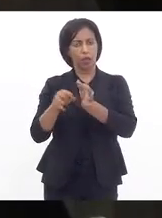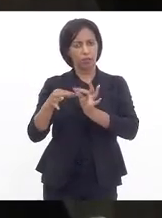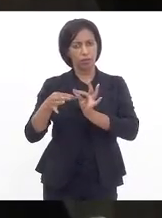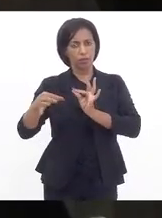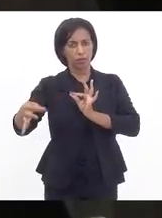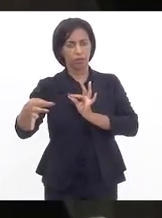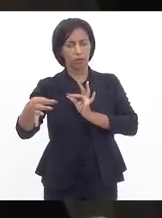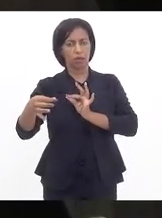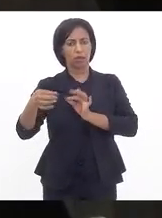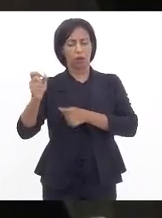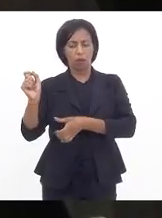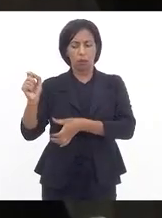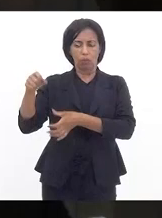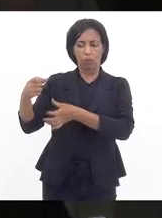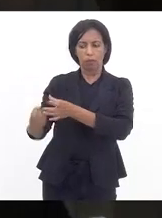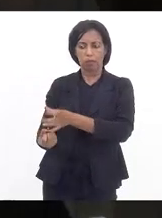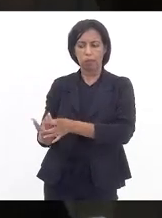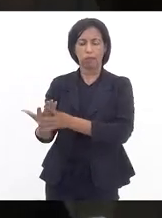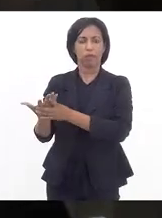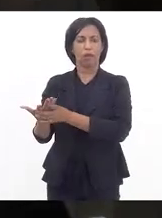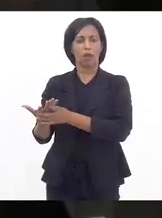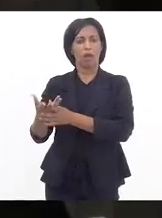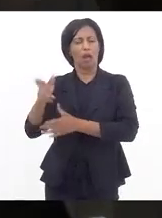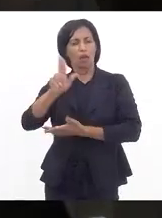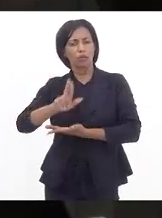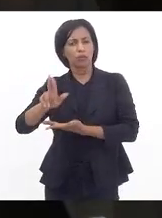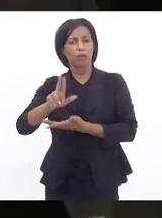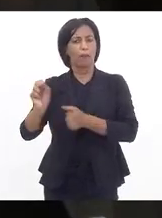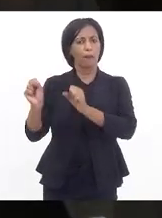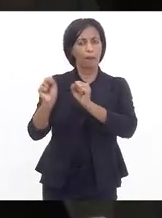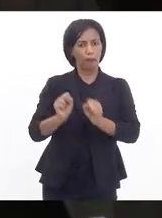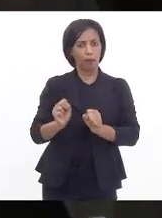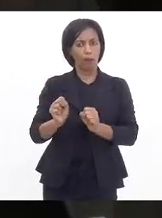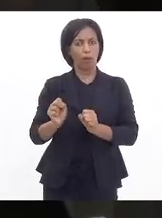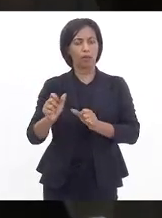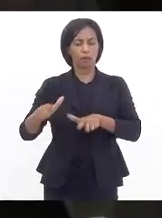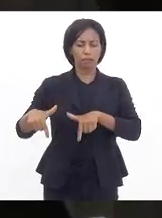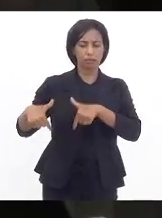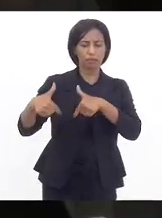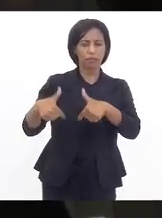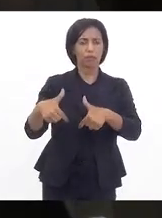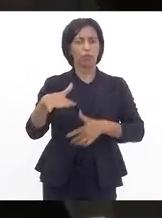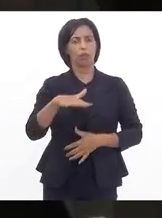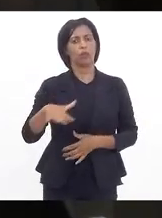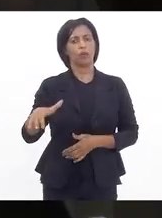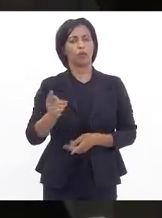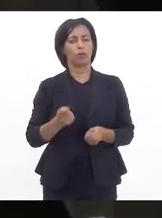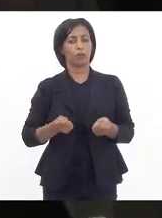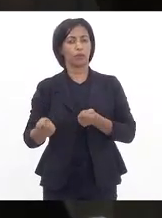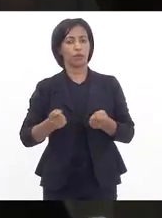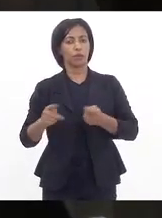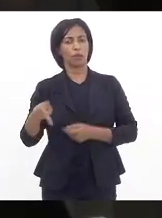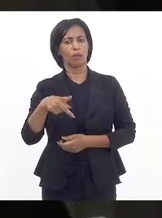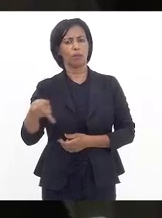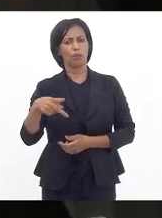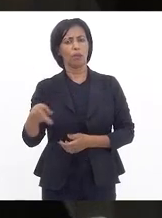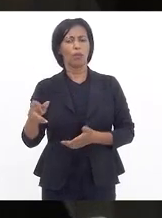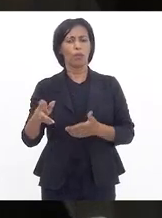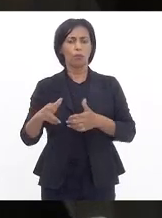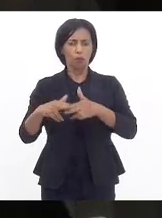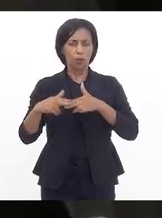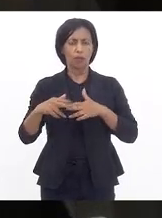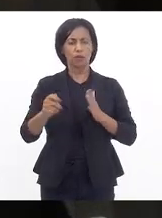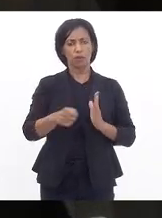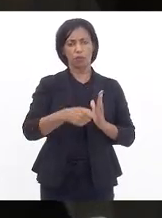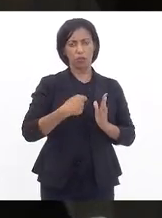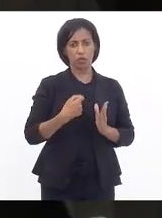extensão plantou essa semente que as Universidades podem e devem atuar para fortalecer o campo da economia Popular Por isso fiz questão de me inscrever